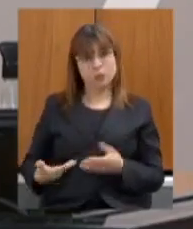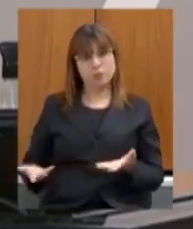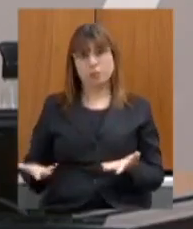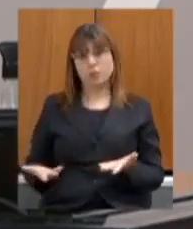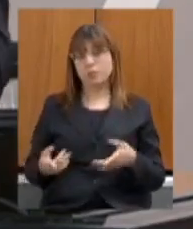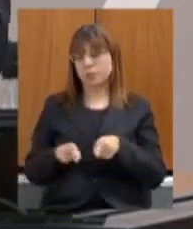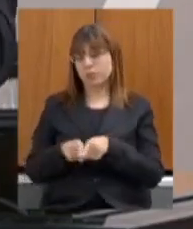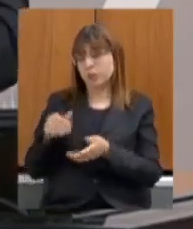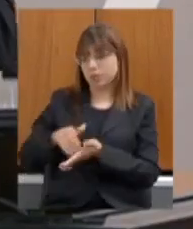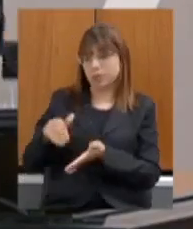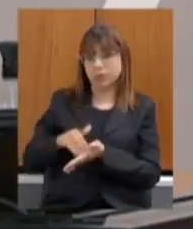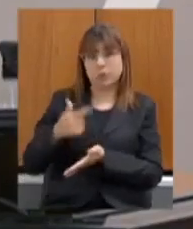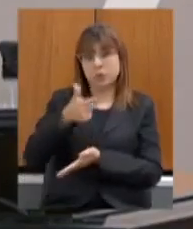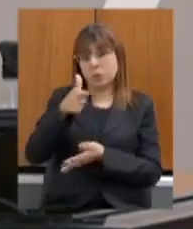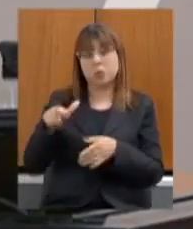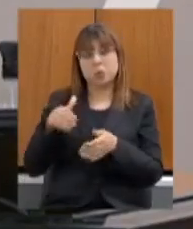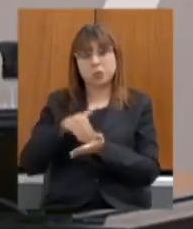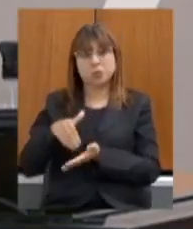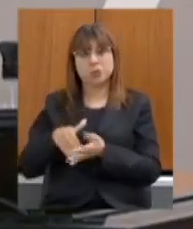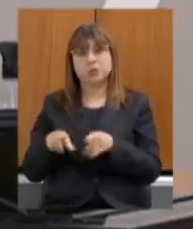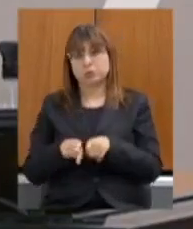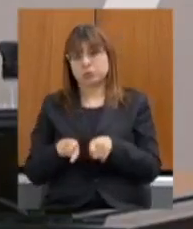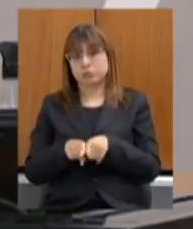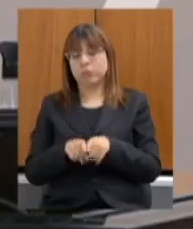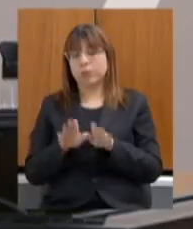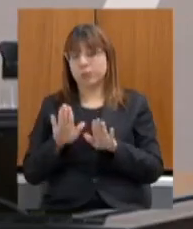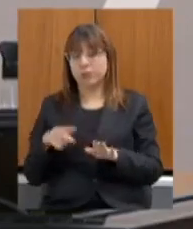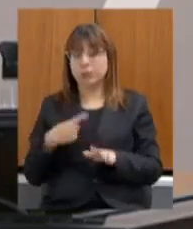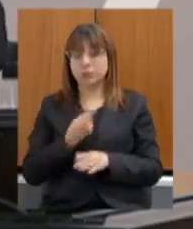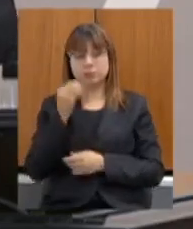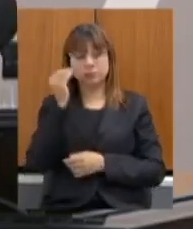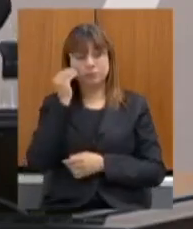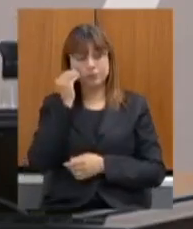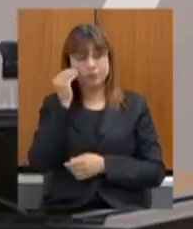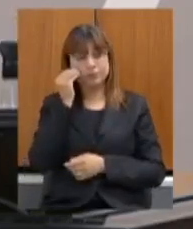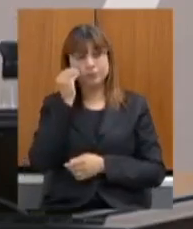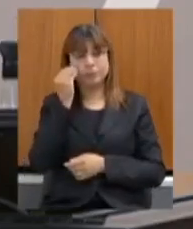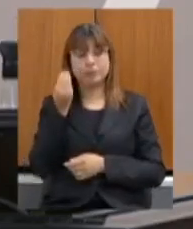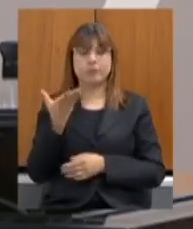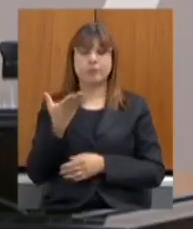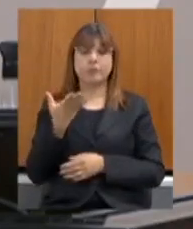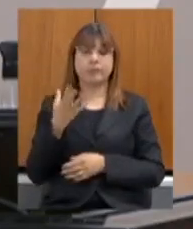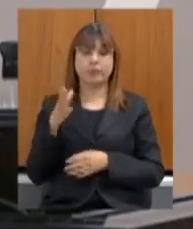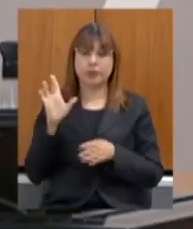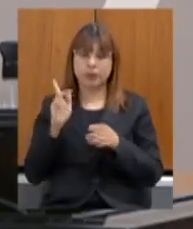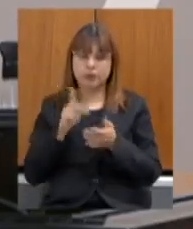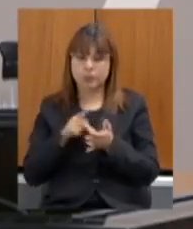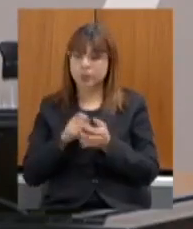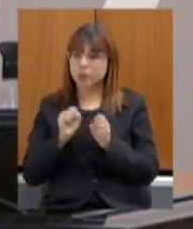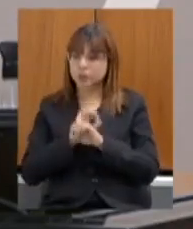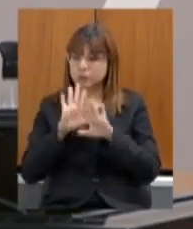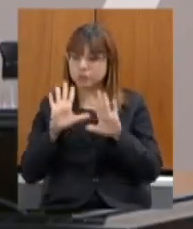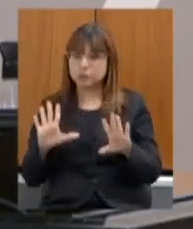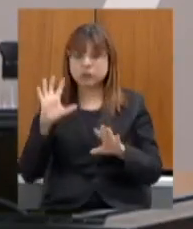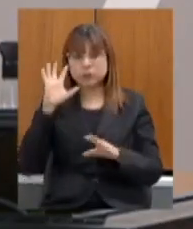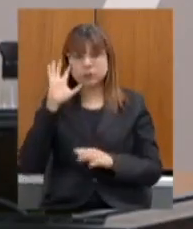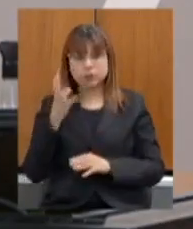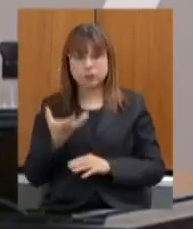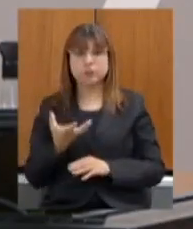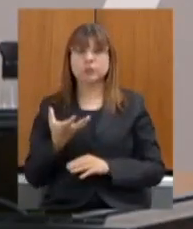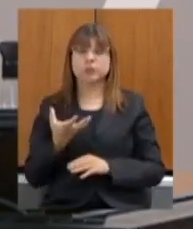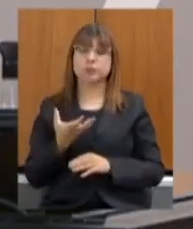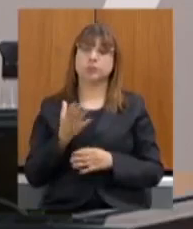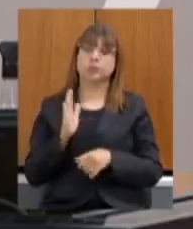do próprio secretário e de outros secretários, mas buscamos a construção de forma prática, franca, transparente, de soluções que tragam